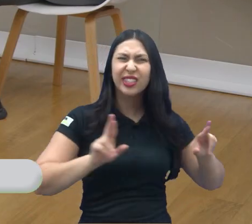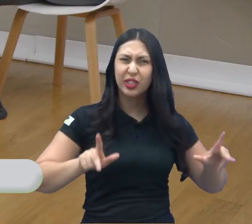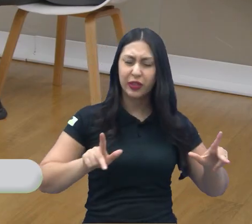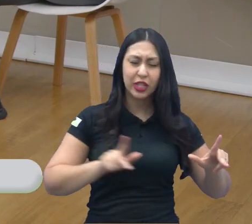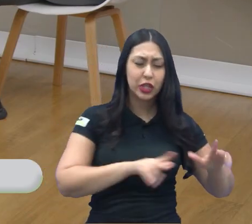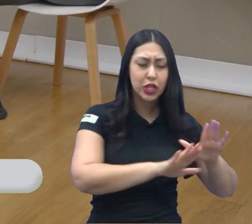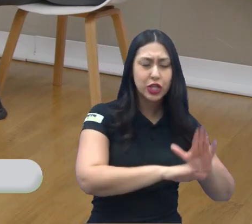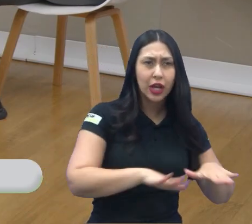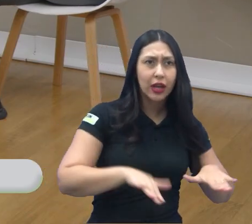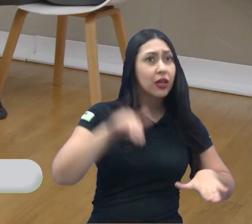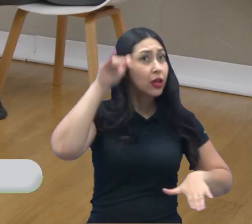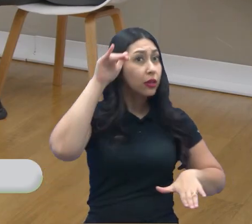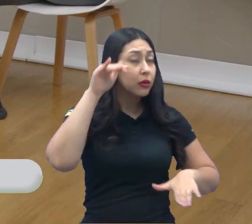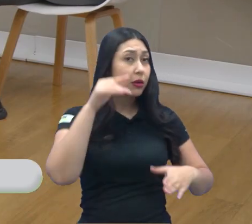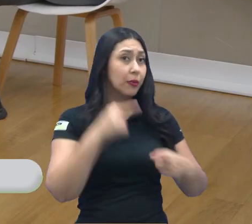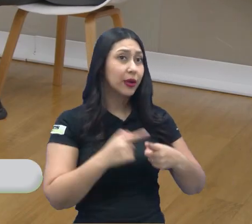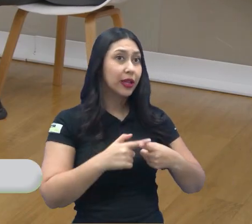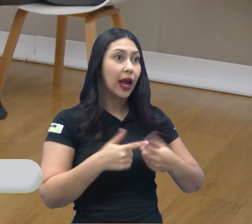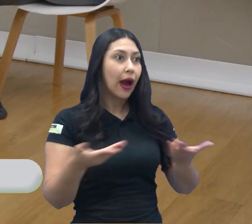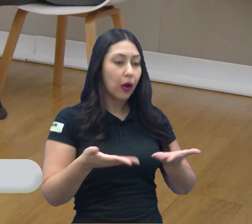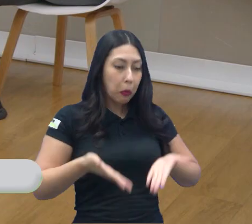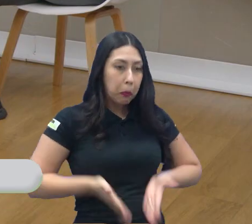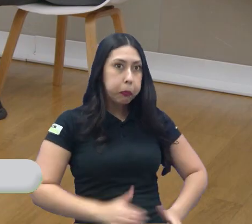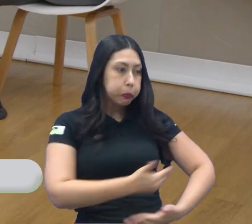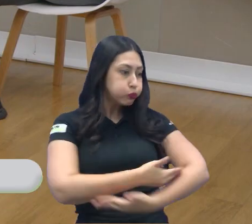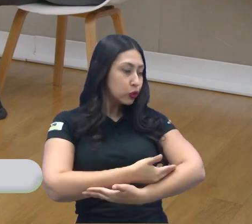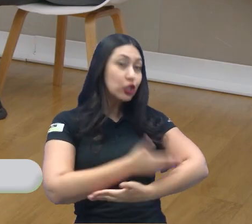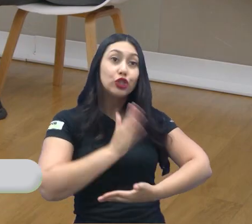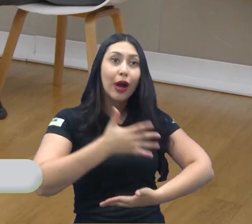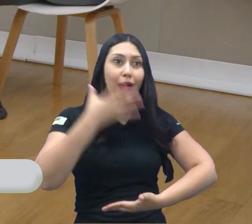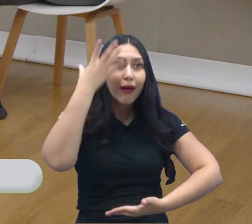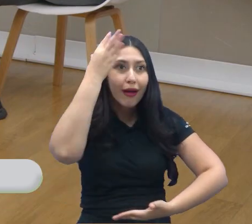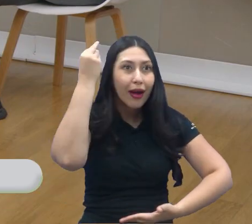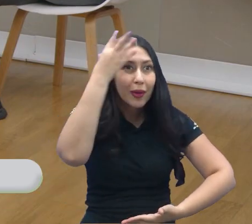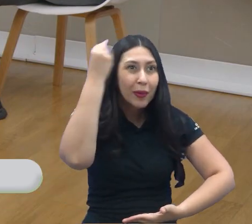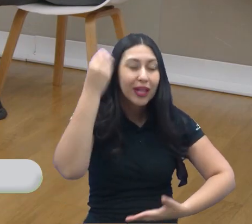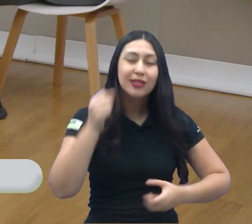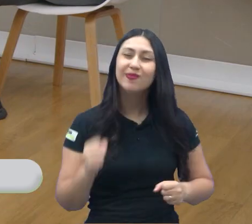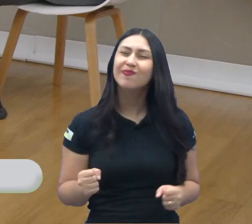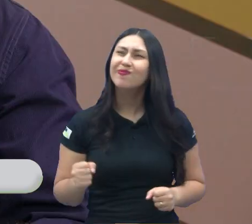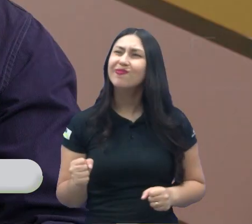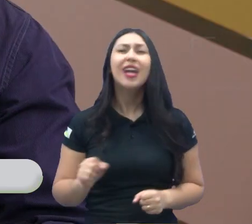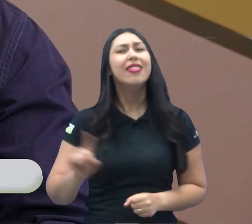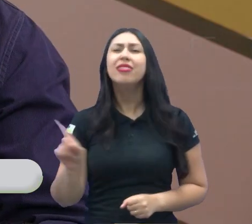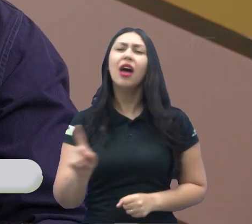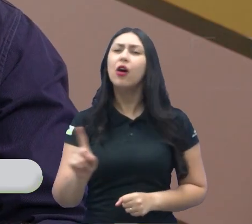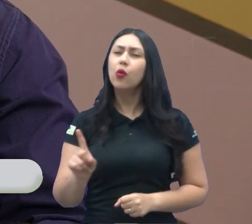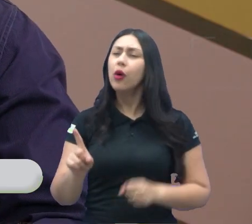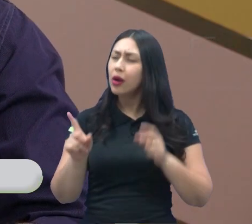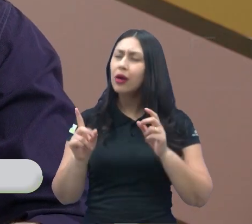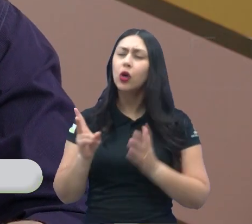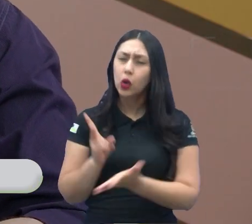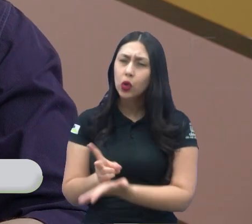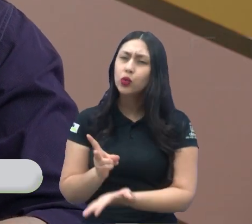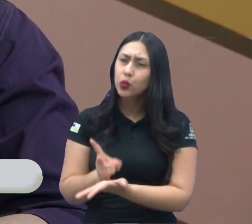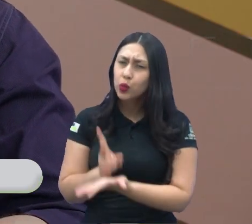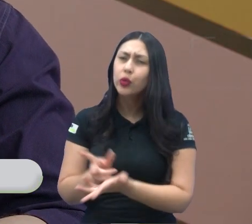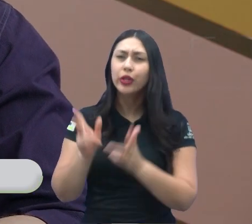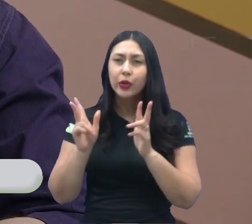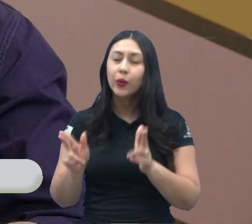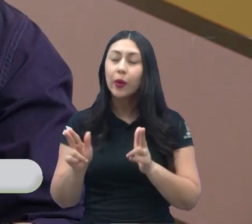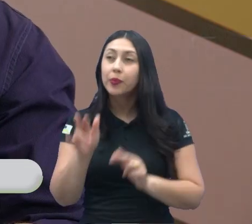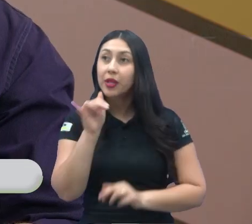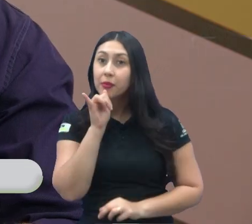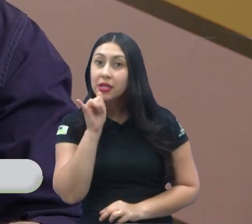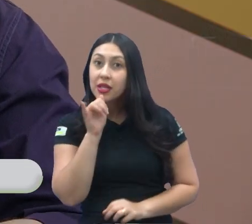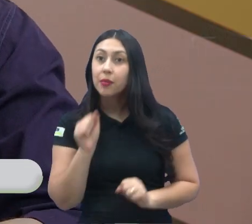porque os bebês já estão com cabelo, né? Não, sendo bem sincero, na realidade não vai ser muito diferente ali dos adultos. Então, por exemplo, foi com seu